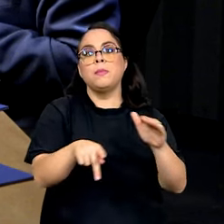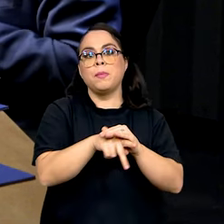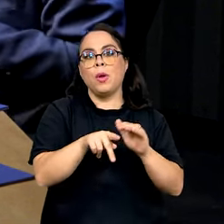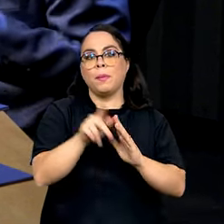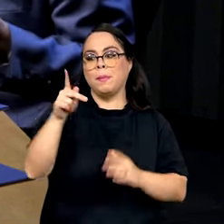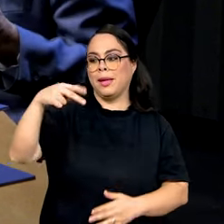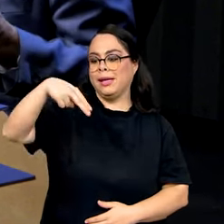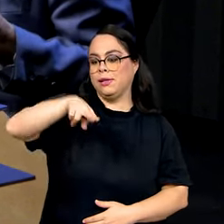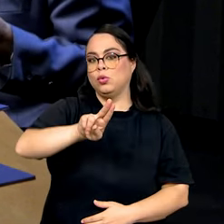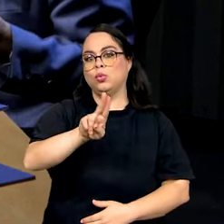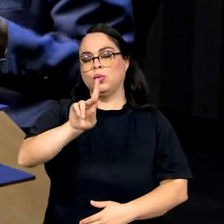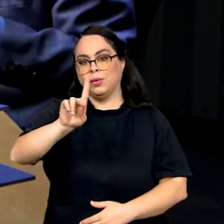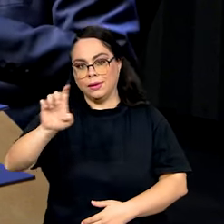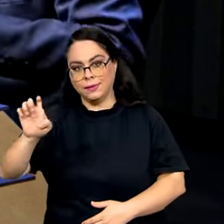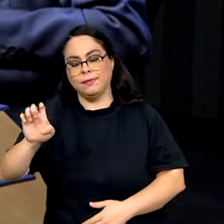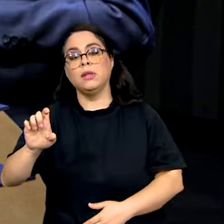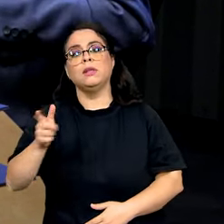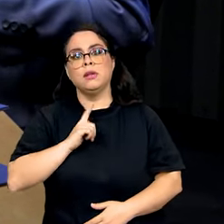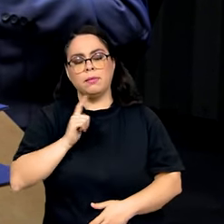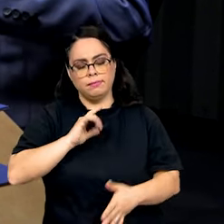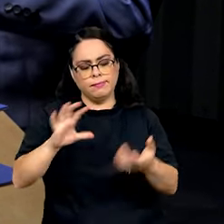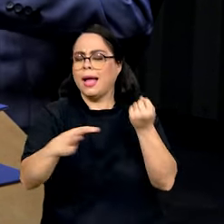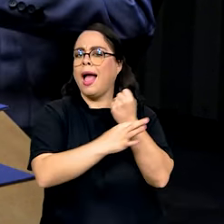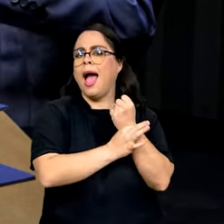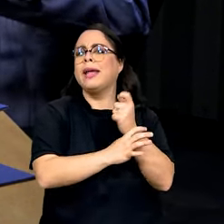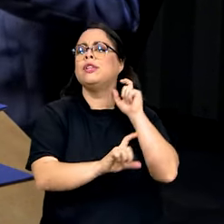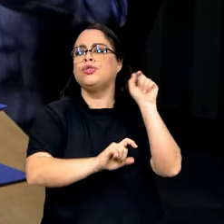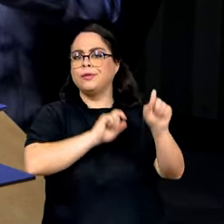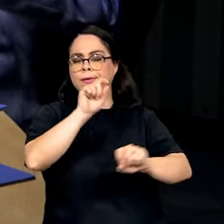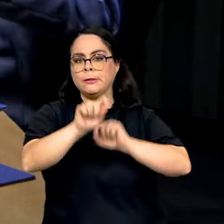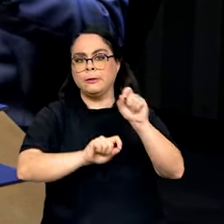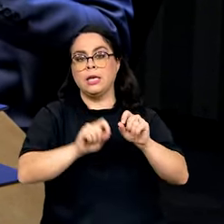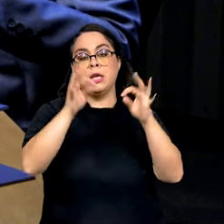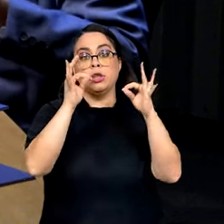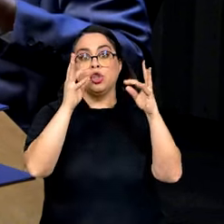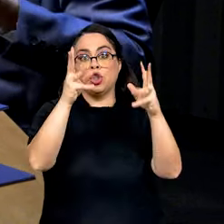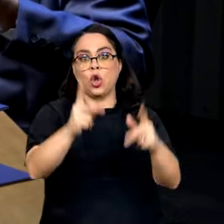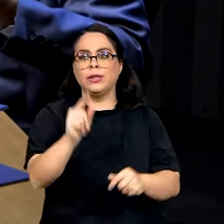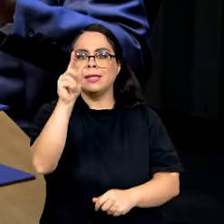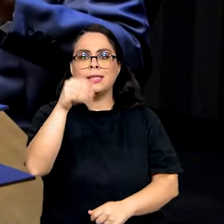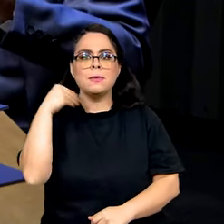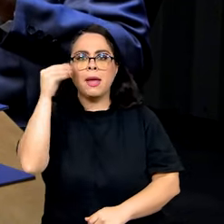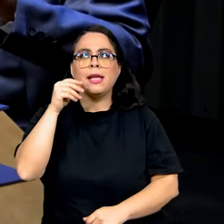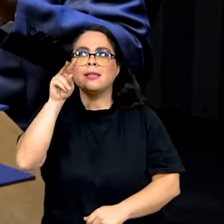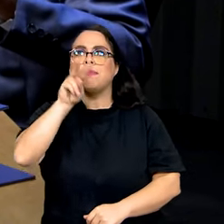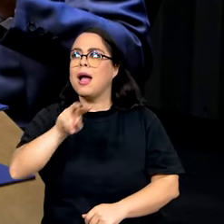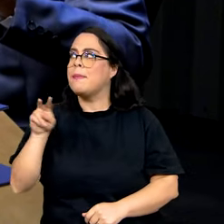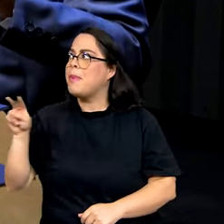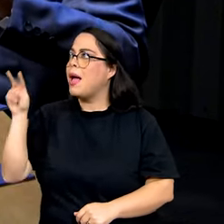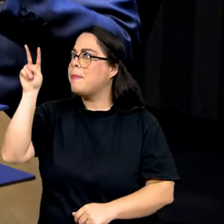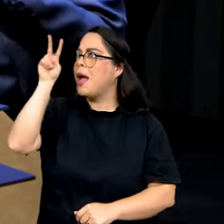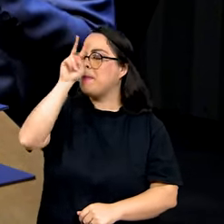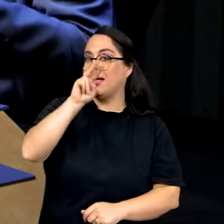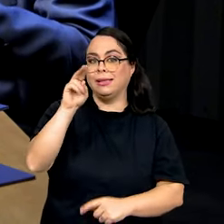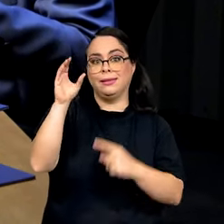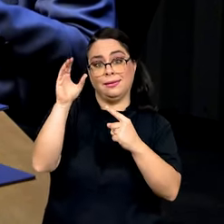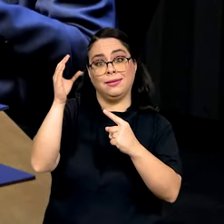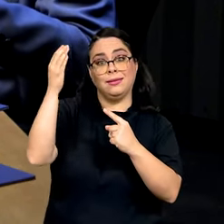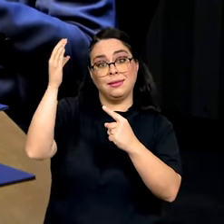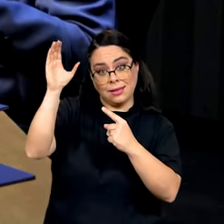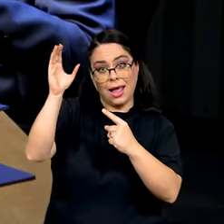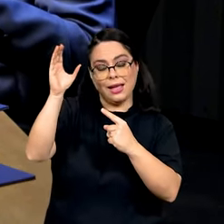eh o penude a a garantia de que todas essas experiências eh